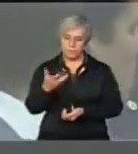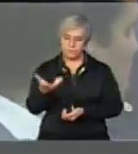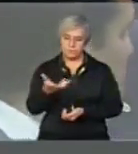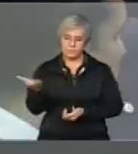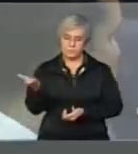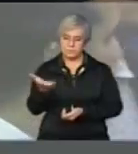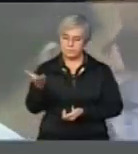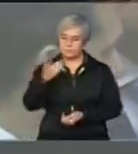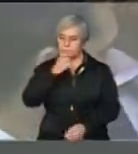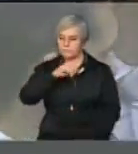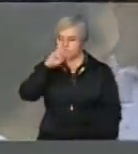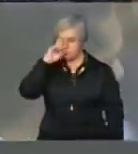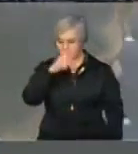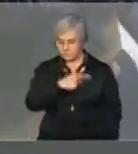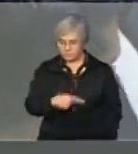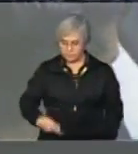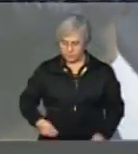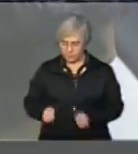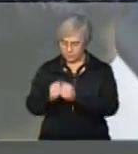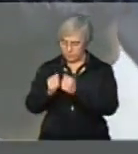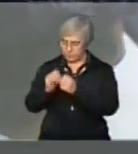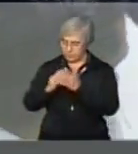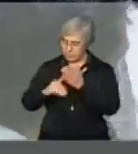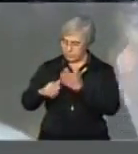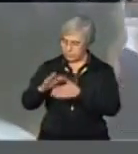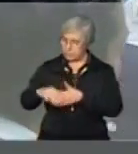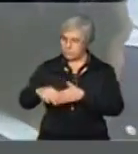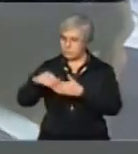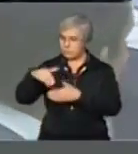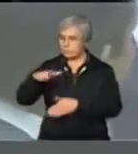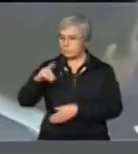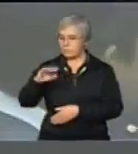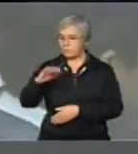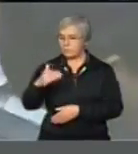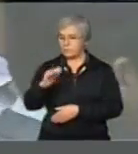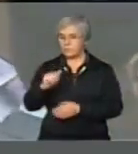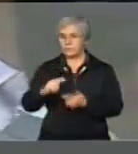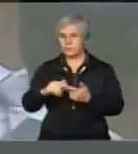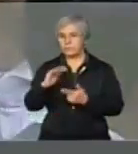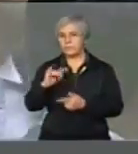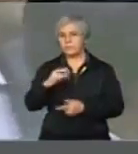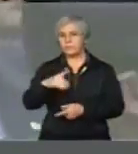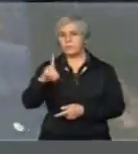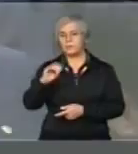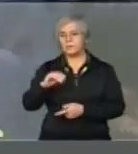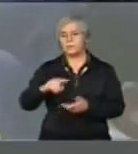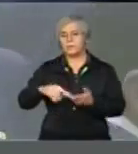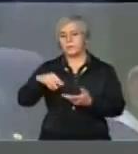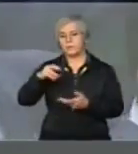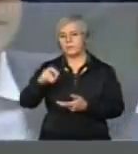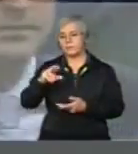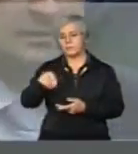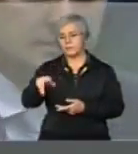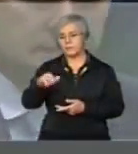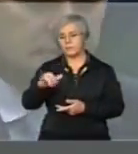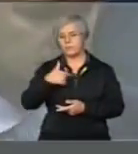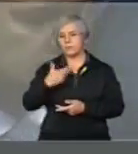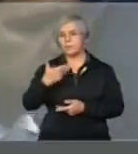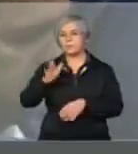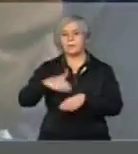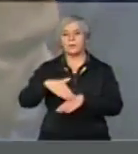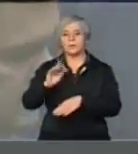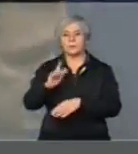presidente, acompanhando os nossos líderes Mendonça, o Caiado, o Moroni, eu quero mais do que isso.